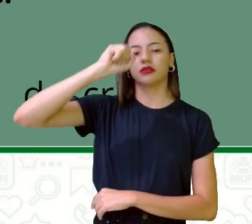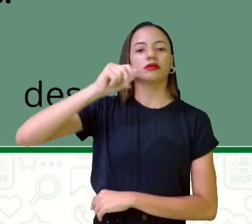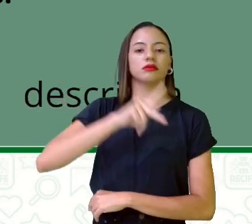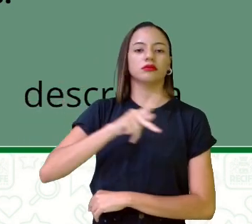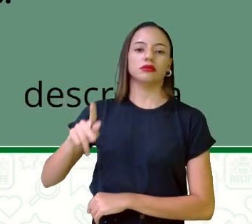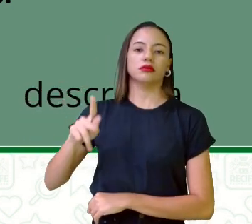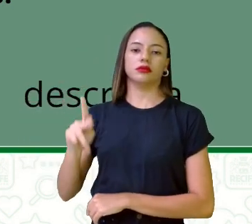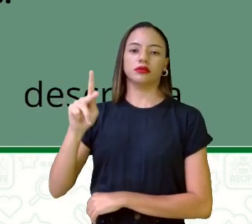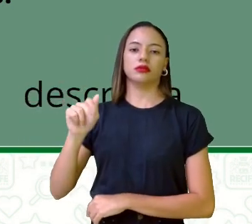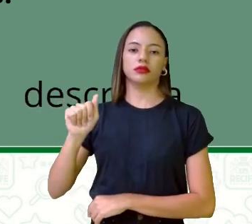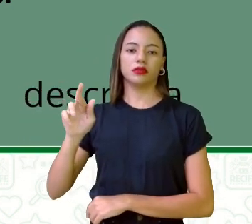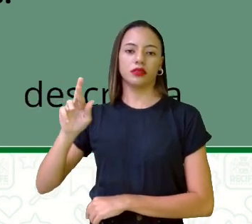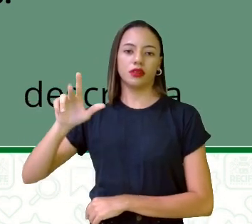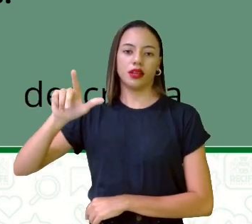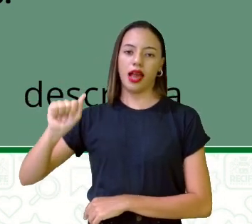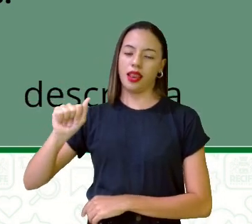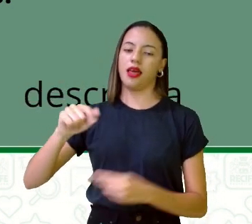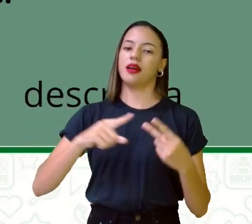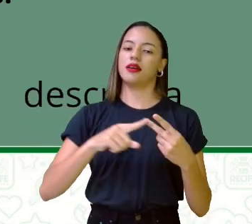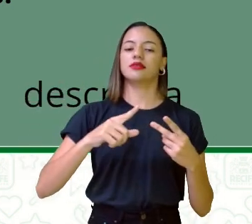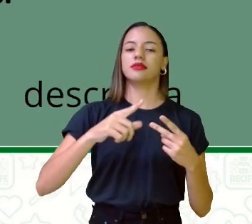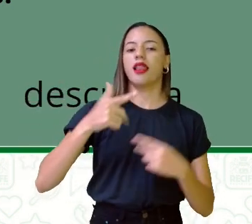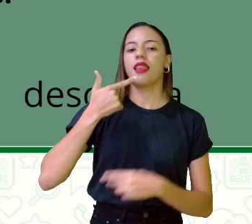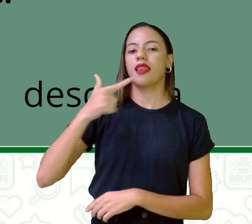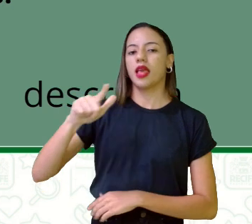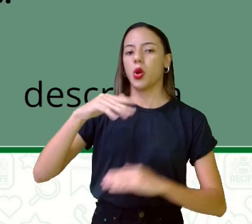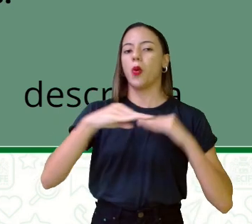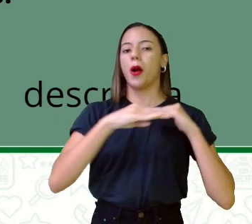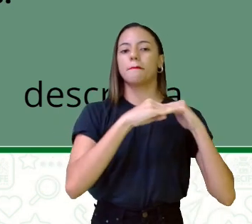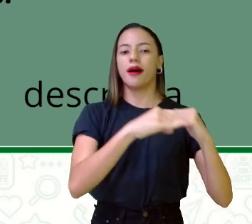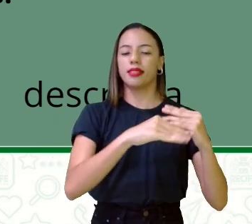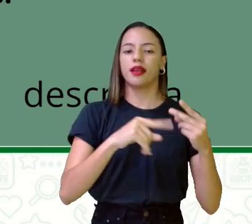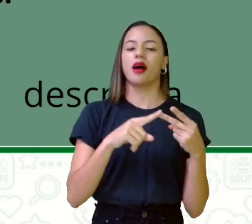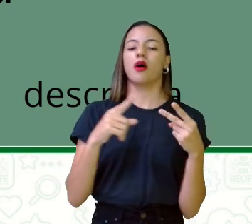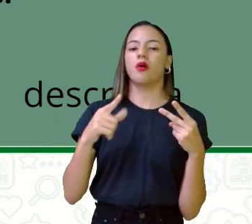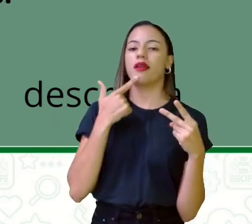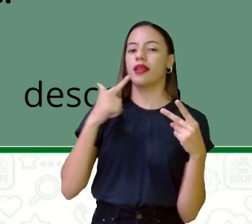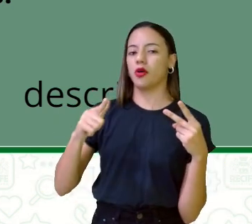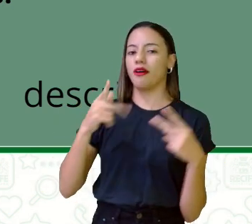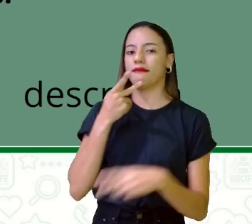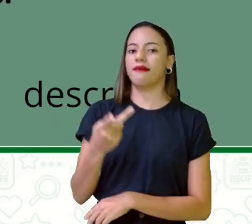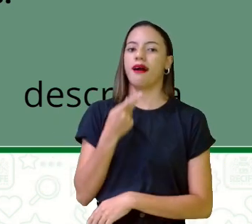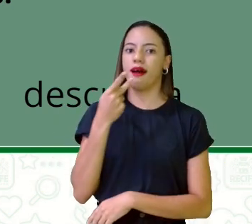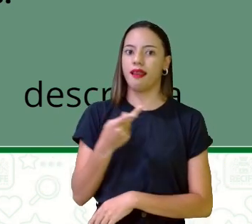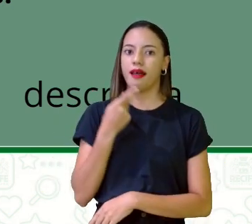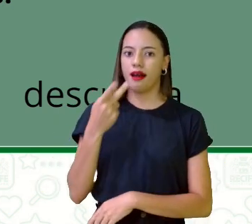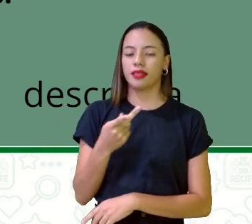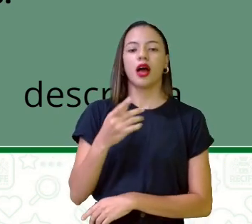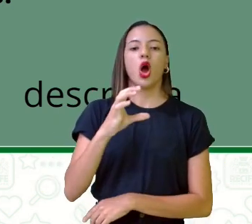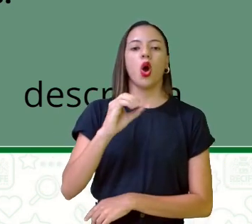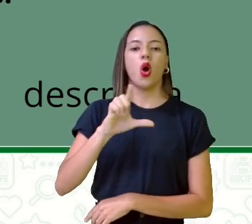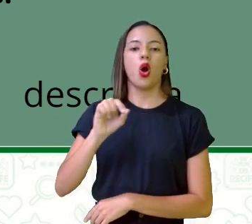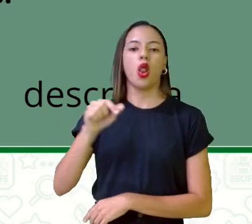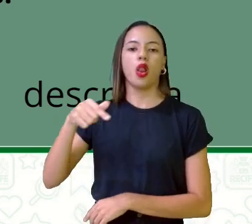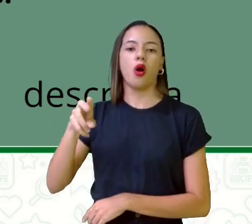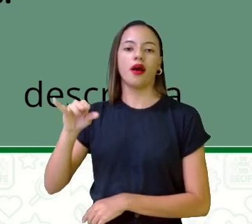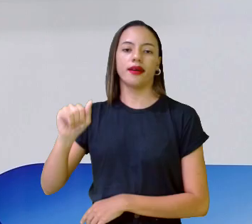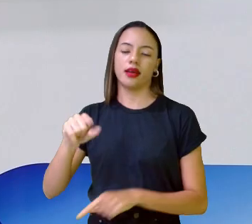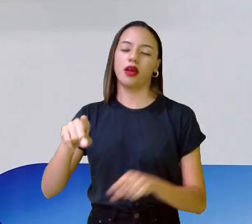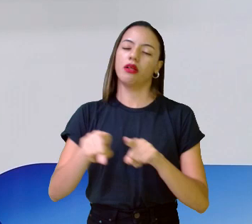língua padrão, não é? A língua falada, não é? A linguagem coloquial. E aí a internalizada, que é essa aí que já